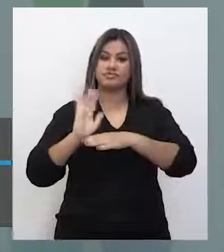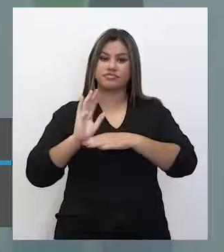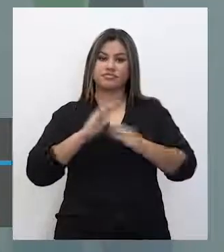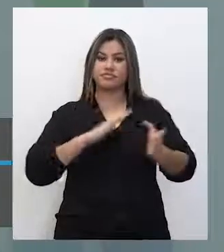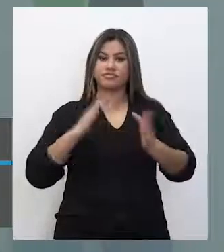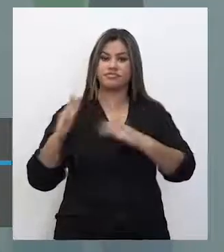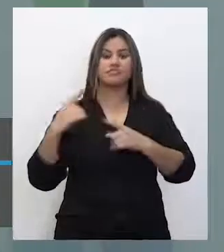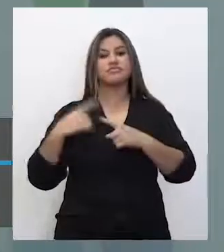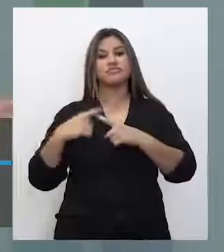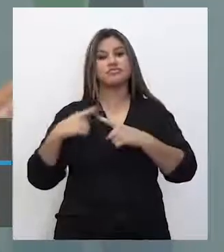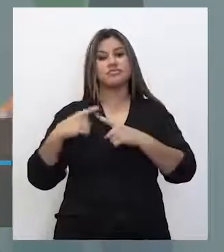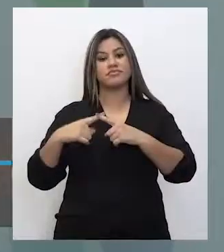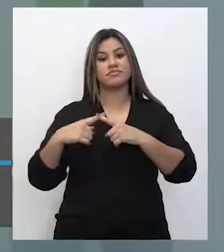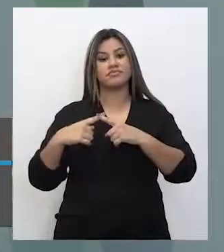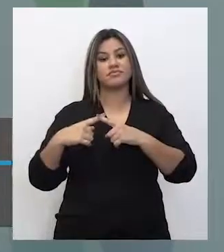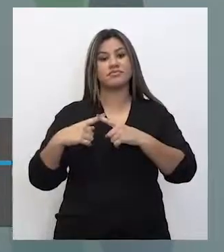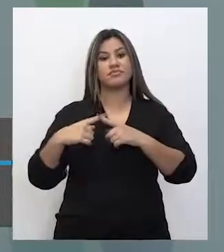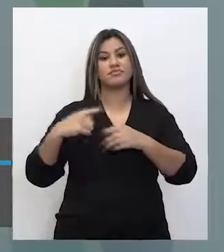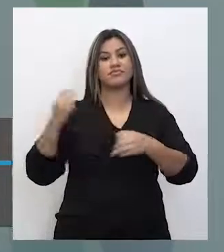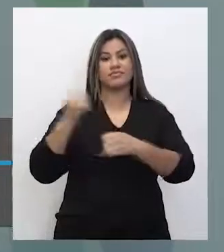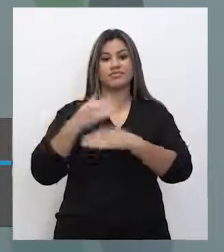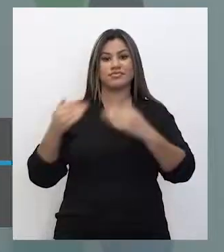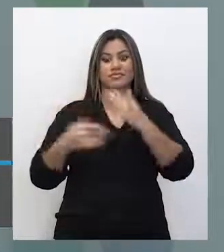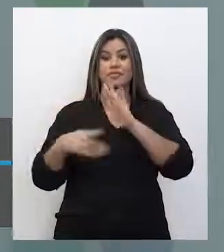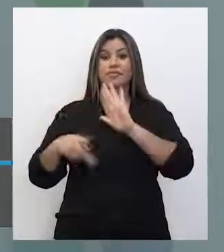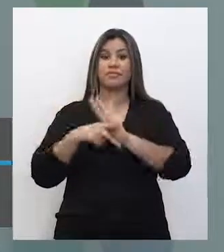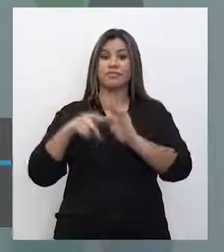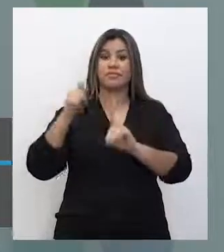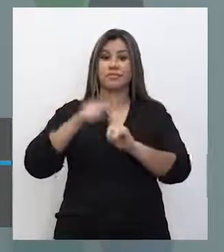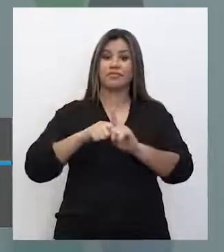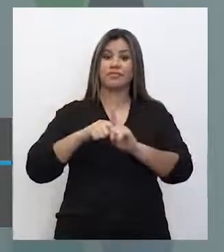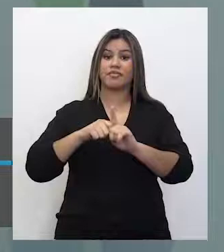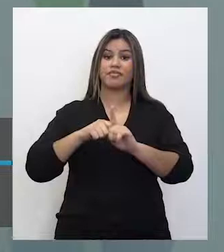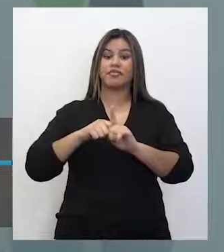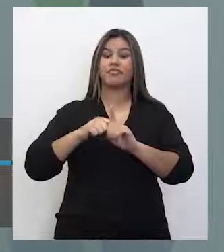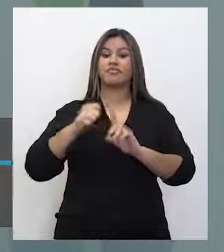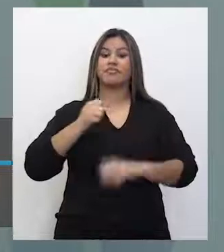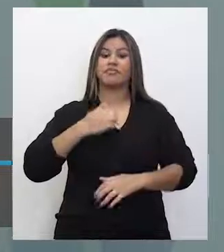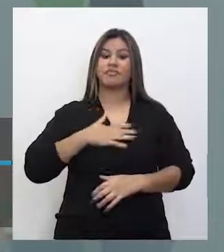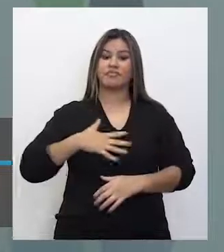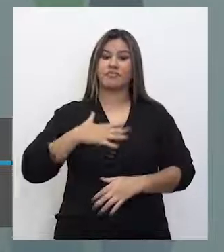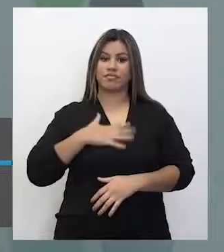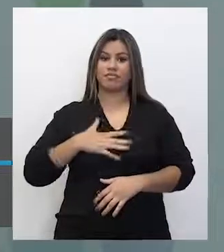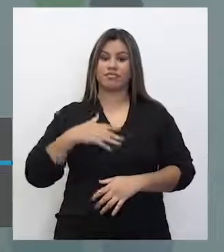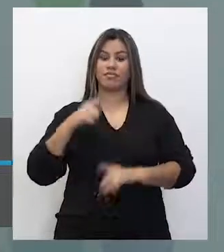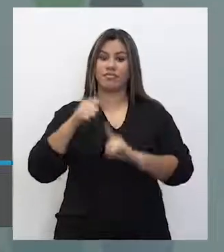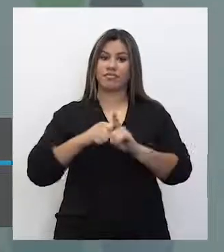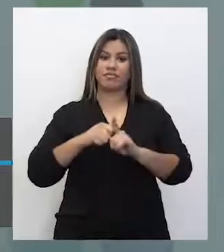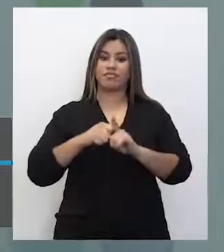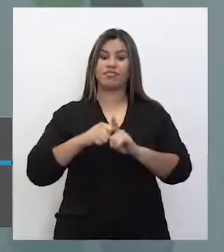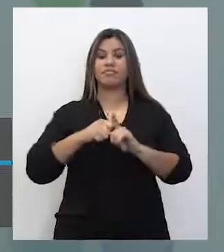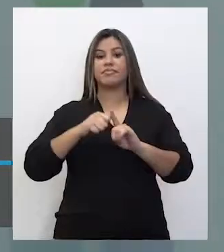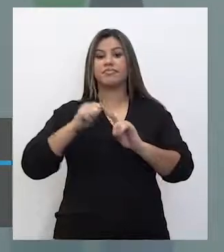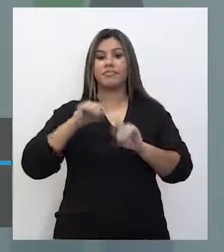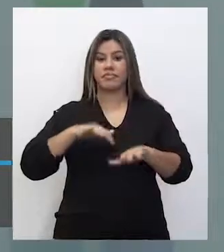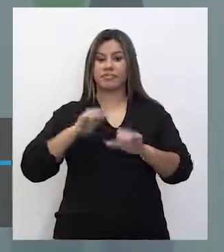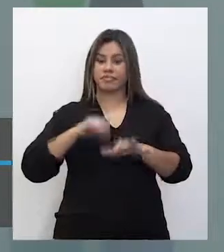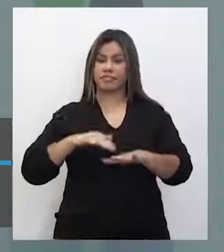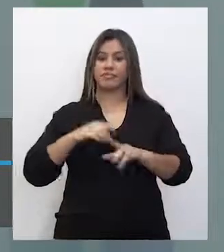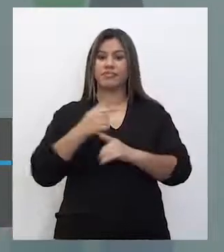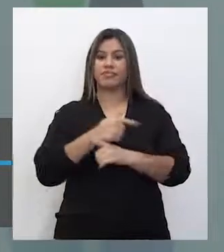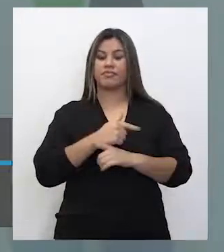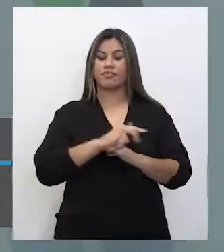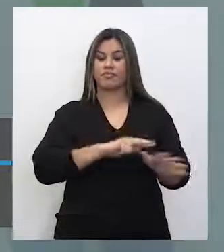slides foram feitos em agosto. Em setembro, houve essa Semana Brasil, em que vários comerciantes no